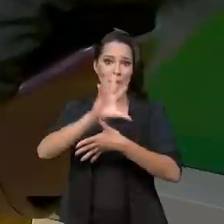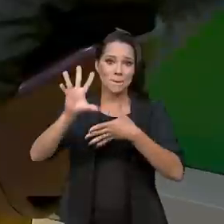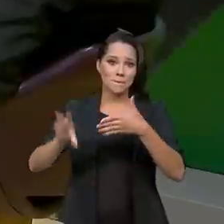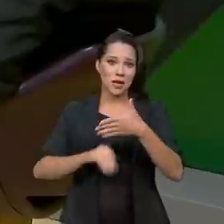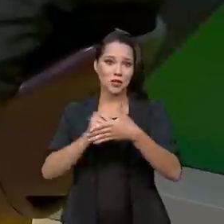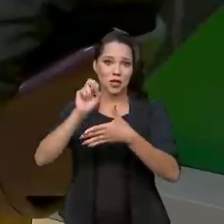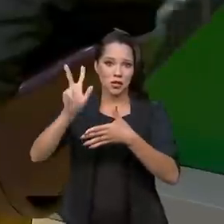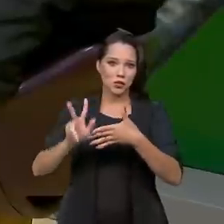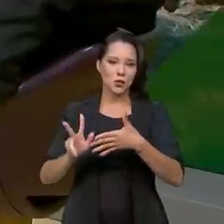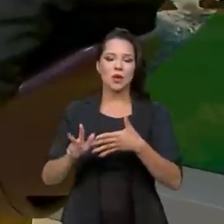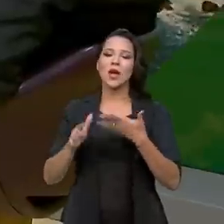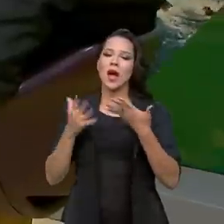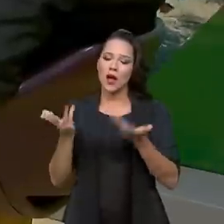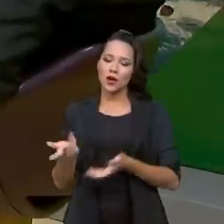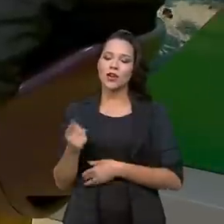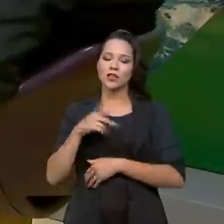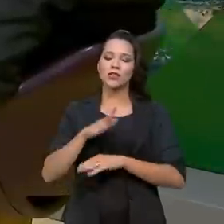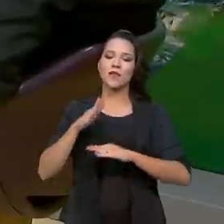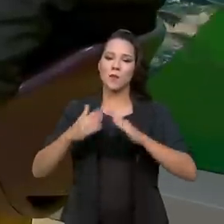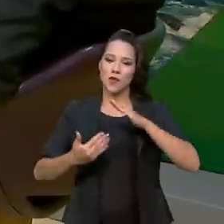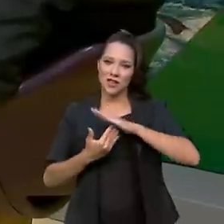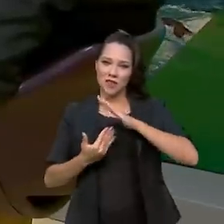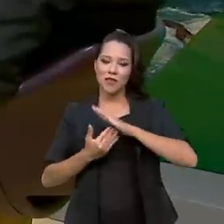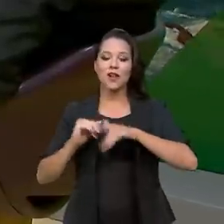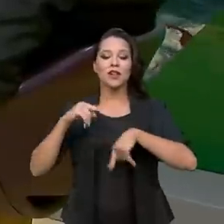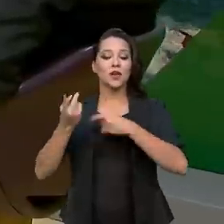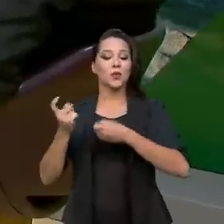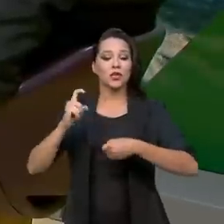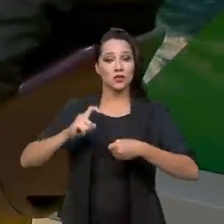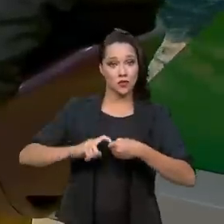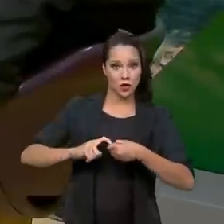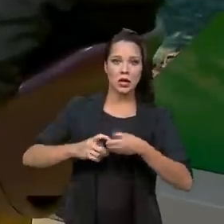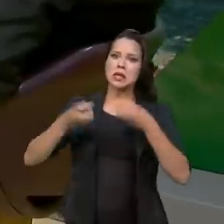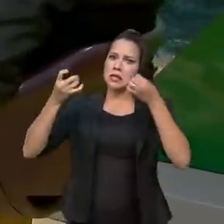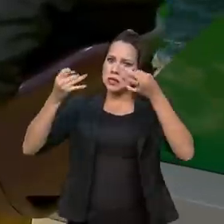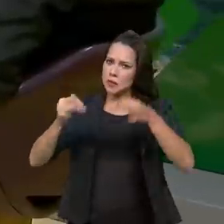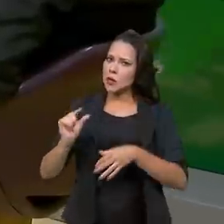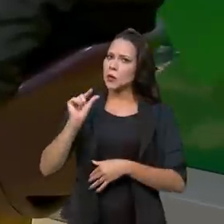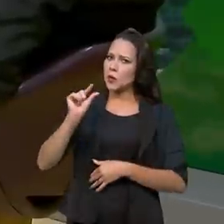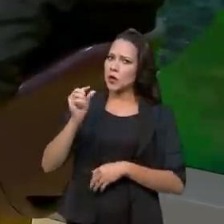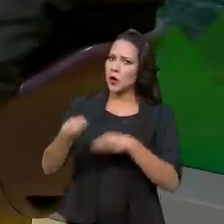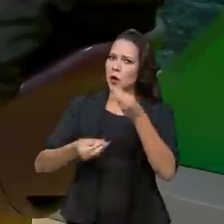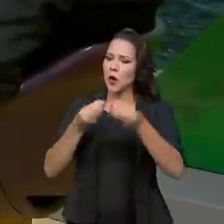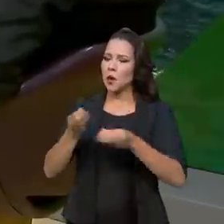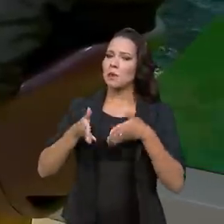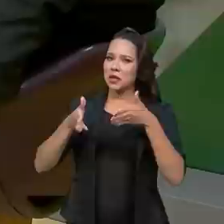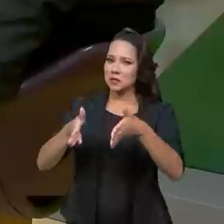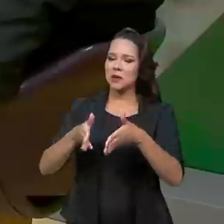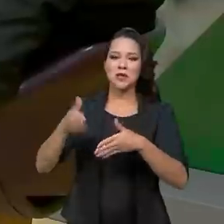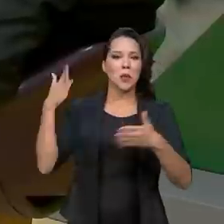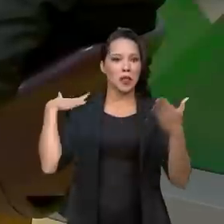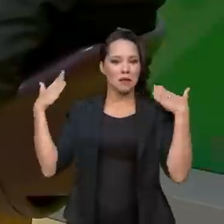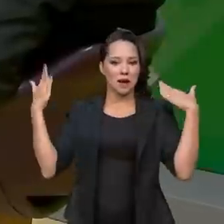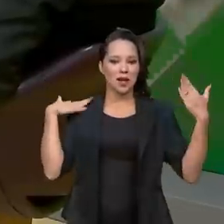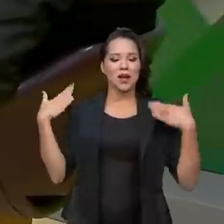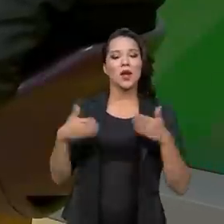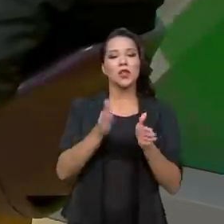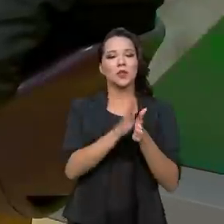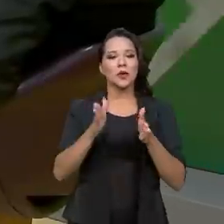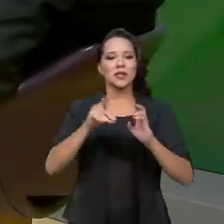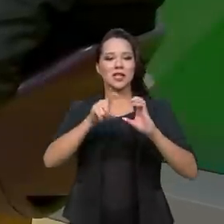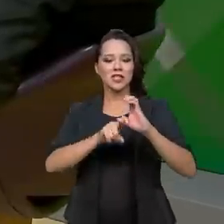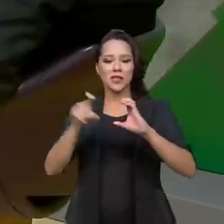primeiro bloco, vamos para o intervalo e na volta eu queria que o senhor falasse um pouquinho para a gente sobre a participação da Marinha no